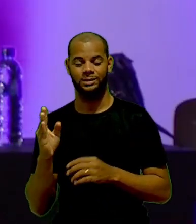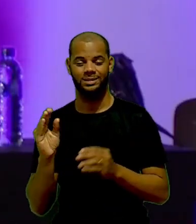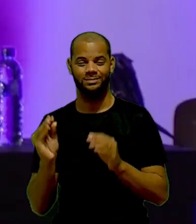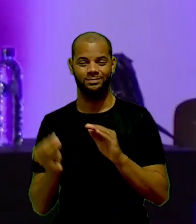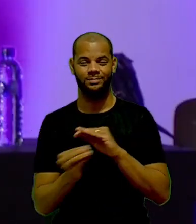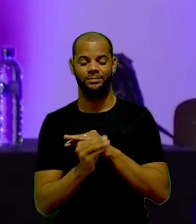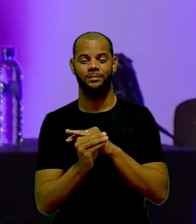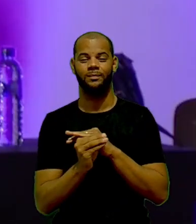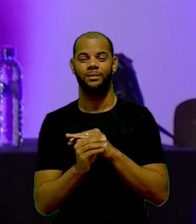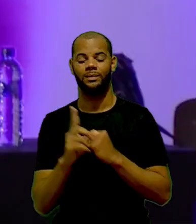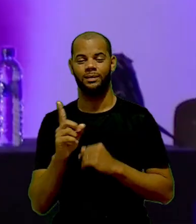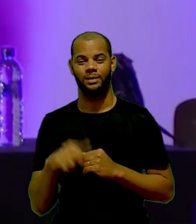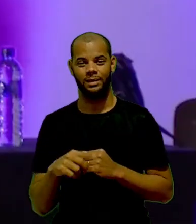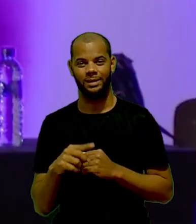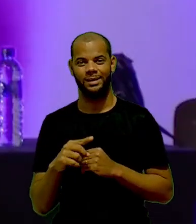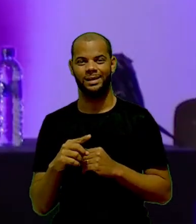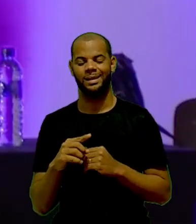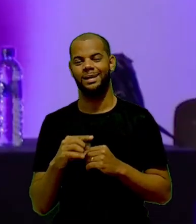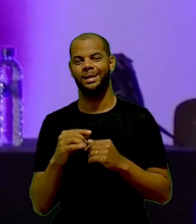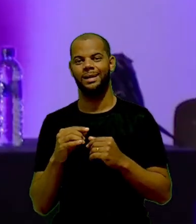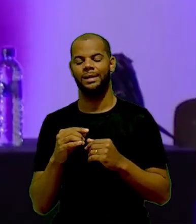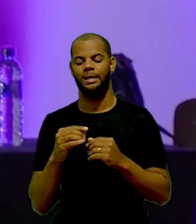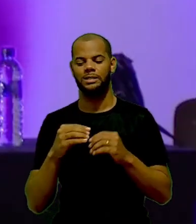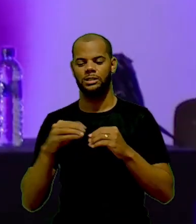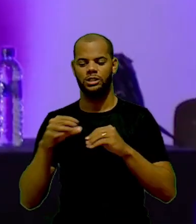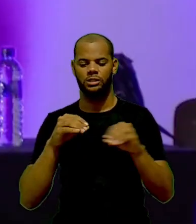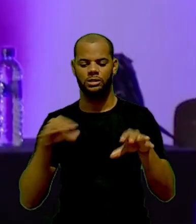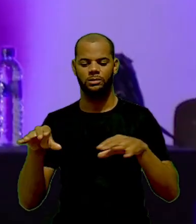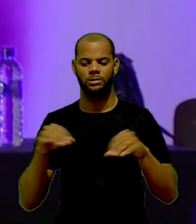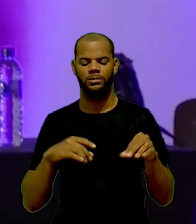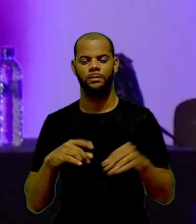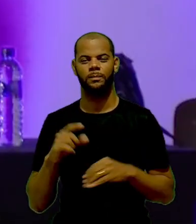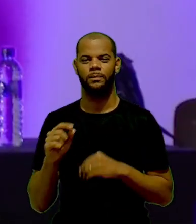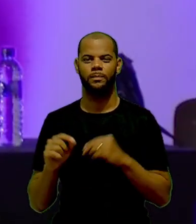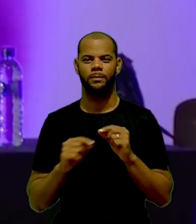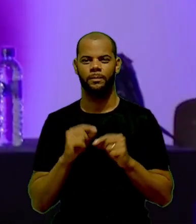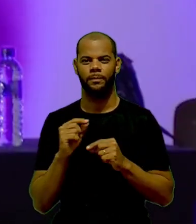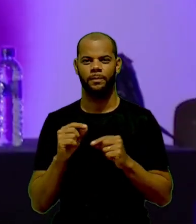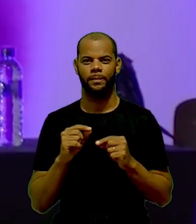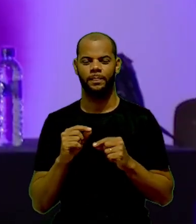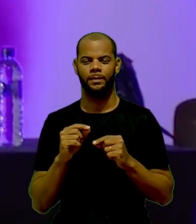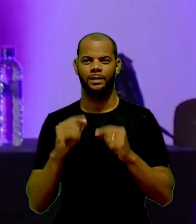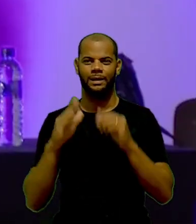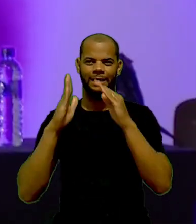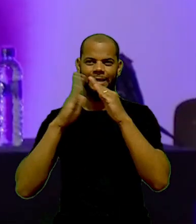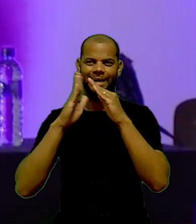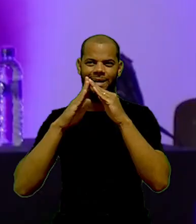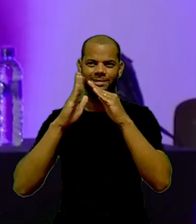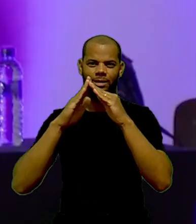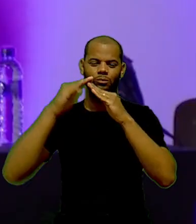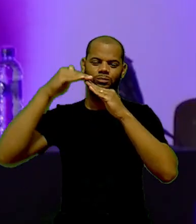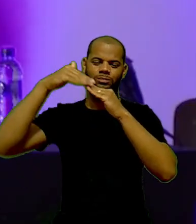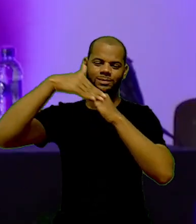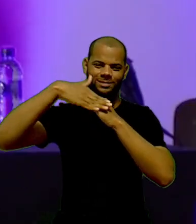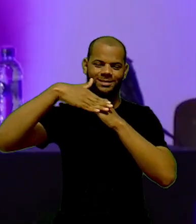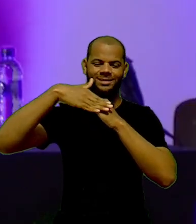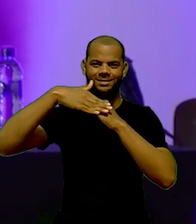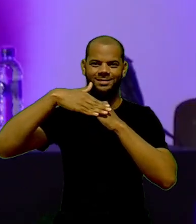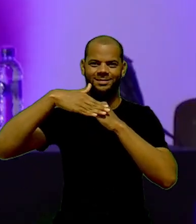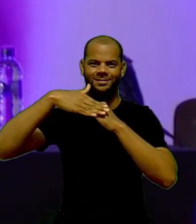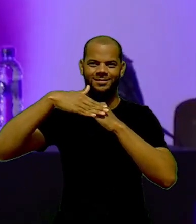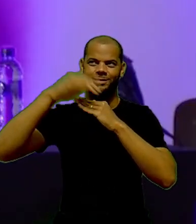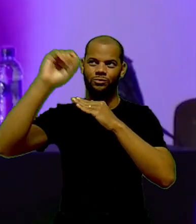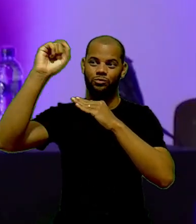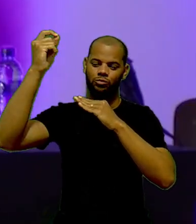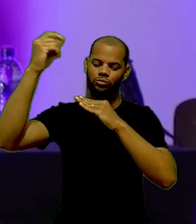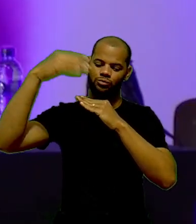70% é de geração distribuída. A geração distribuída é aquela que está em cima dos telhados das casas, das